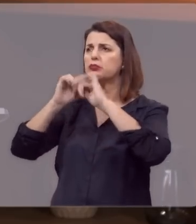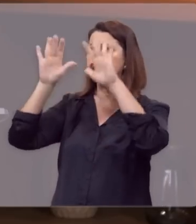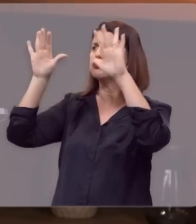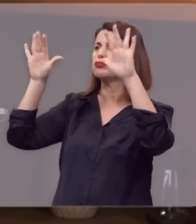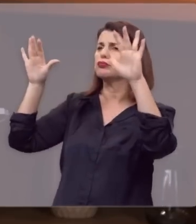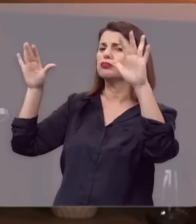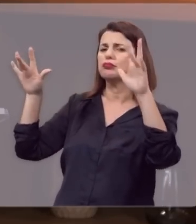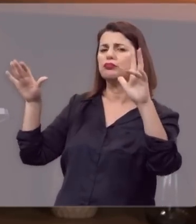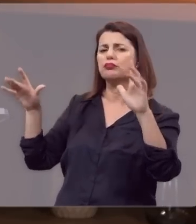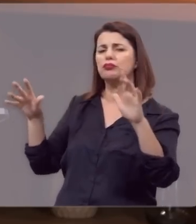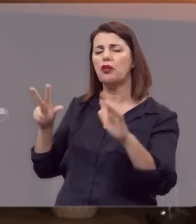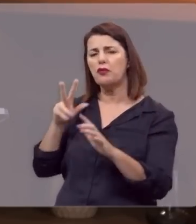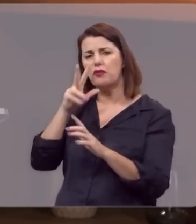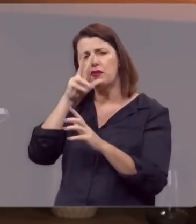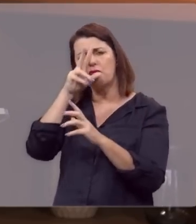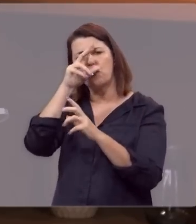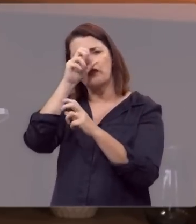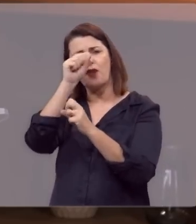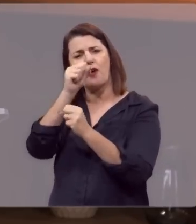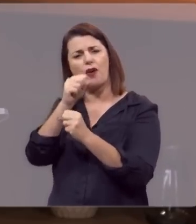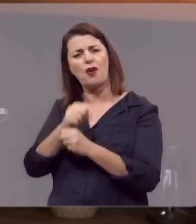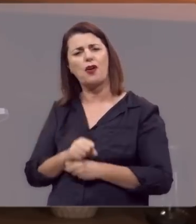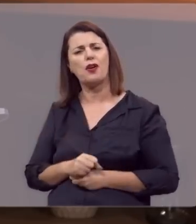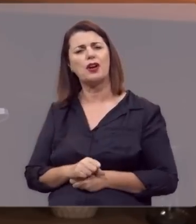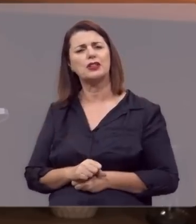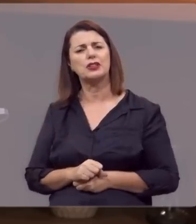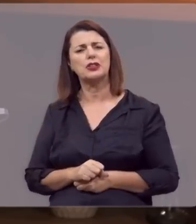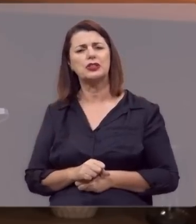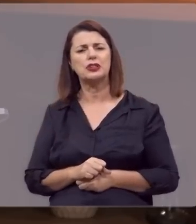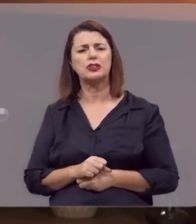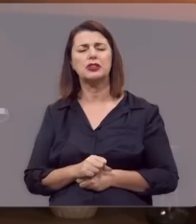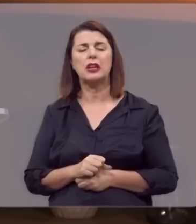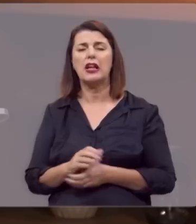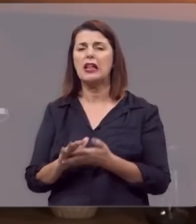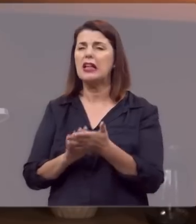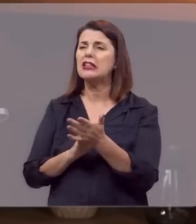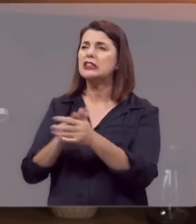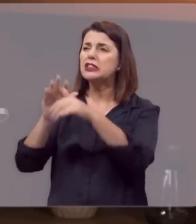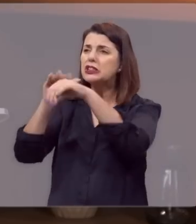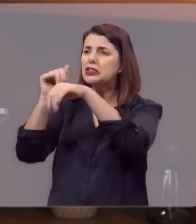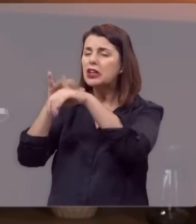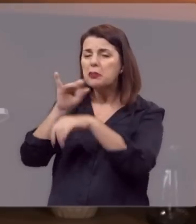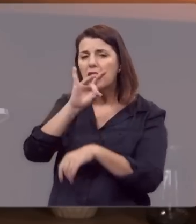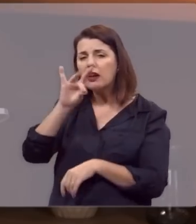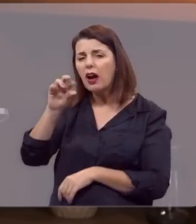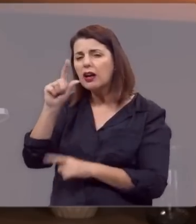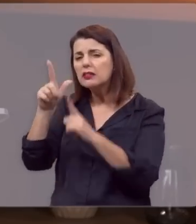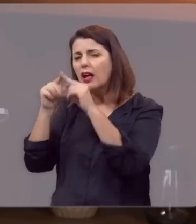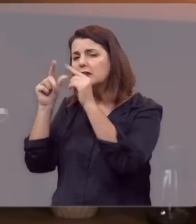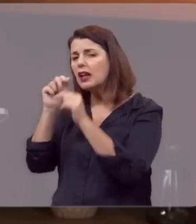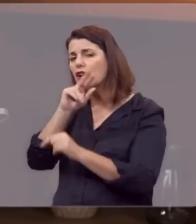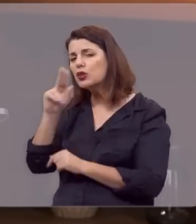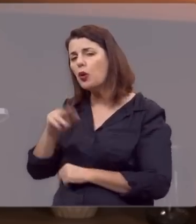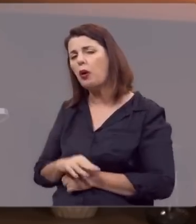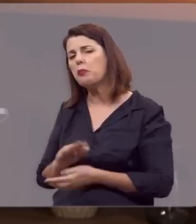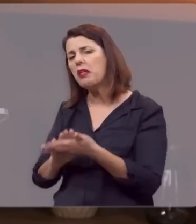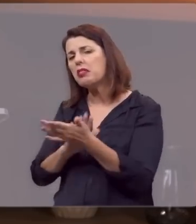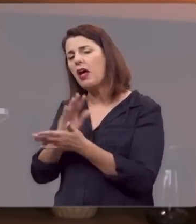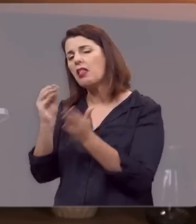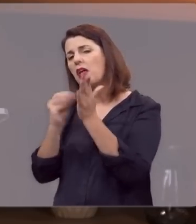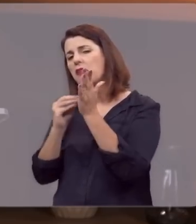forte em força e grande em poder, quando as chama pelo nome, nenhuma só delas vem a faltar. Este é o nosso glorioso Redentor.